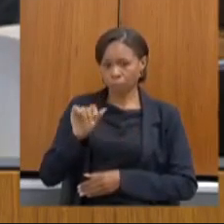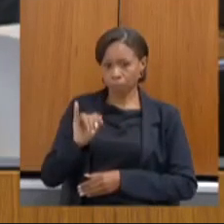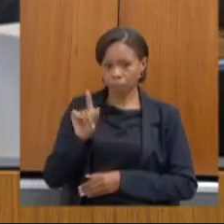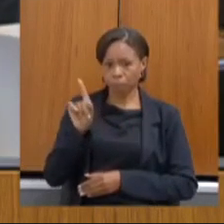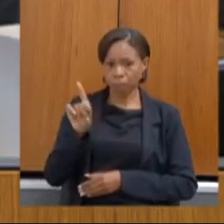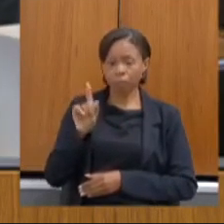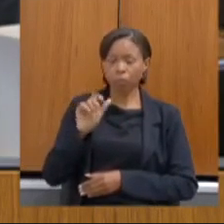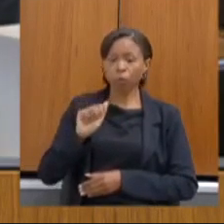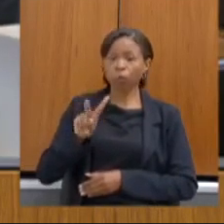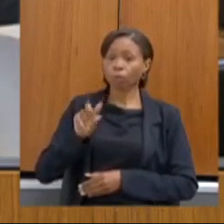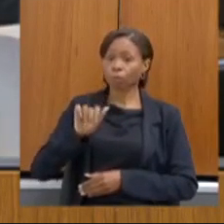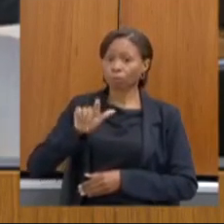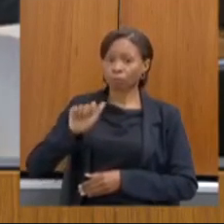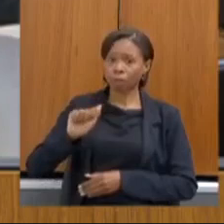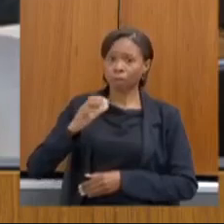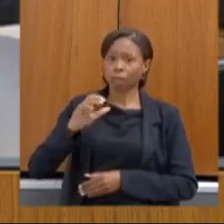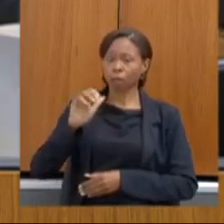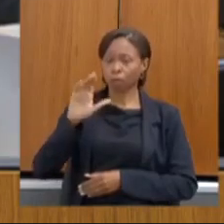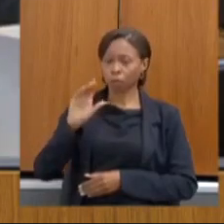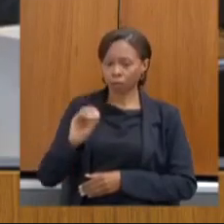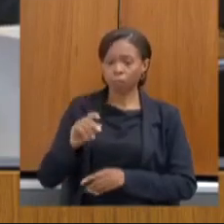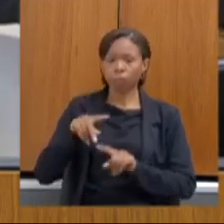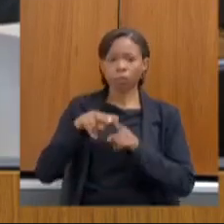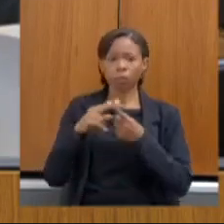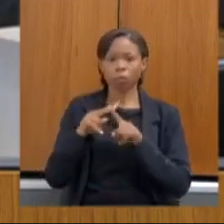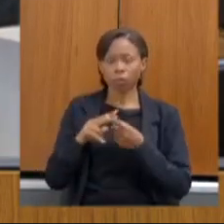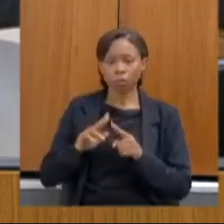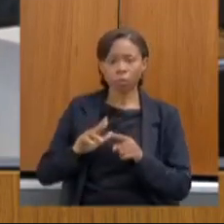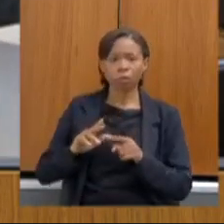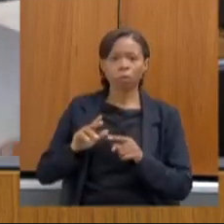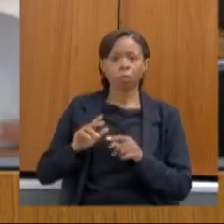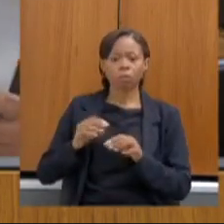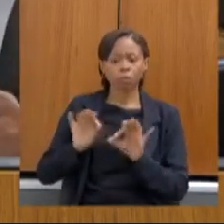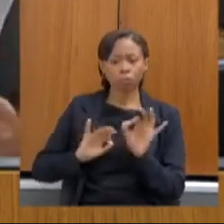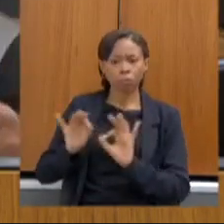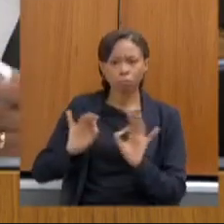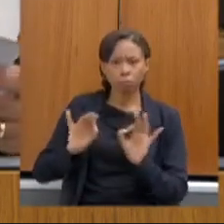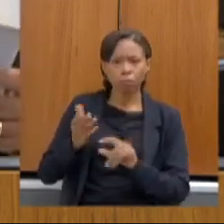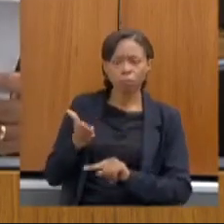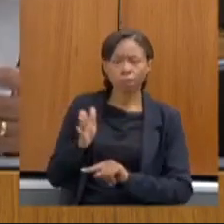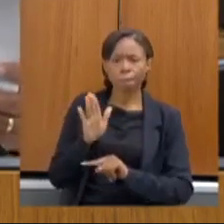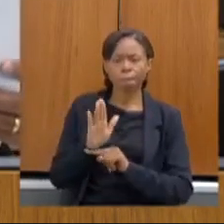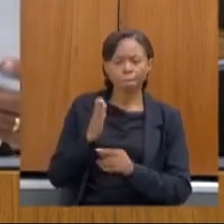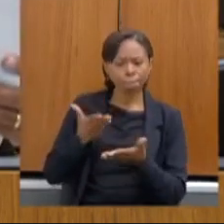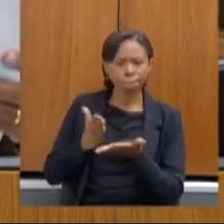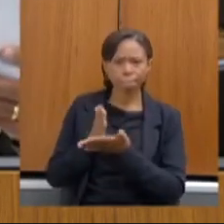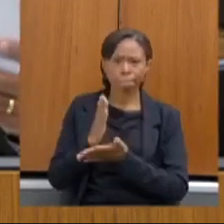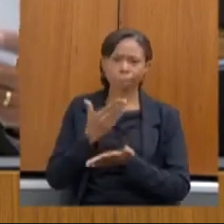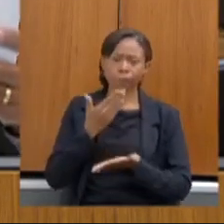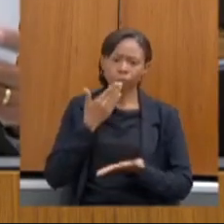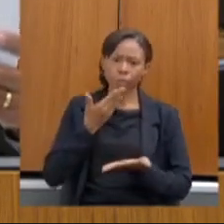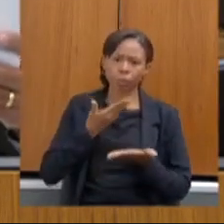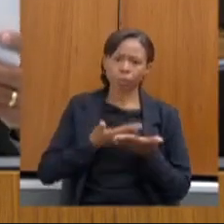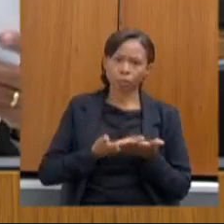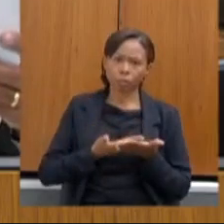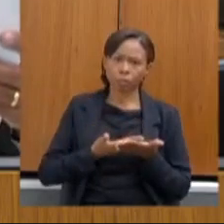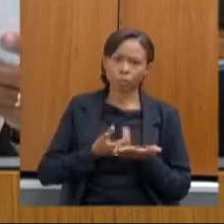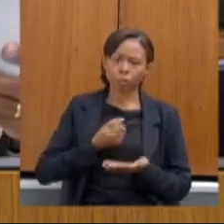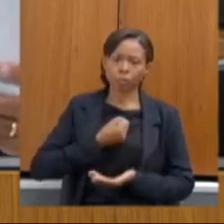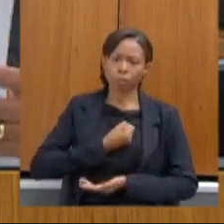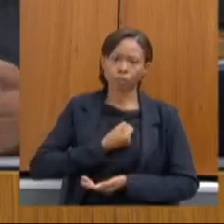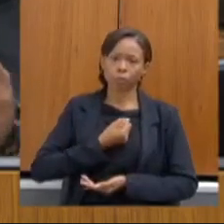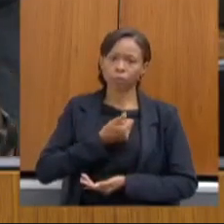Unileste colabore na sua correção e construção e ajude na sua aprovação requerimento de comissão número